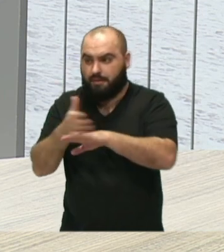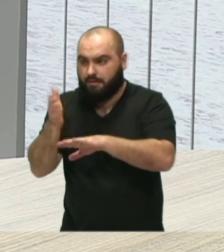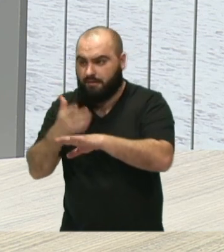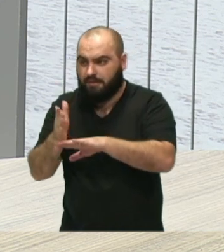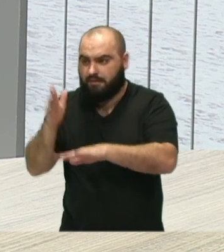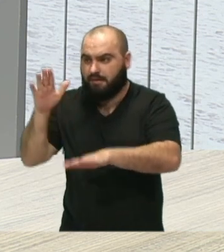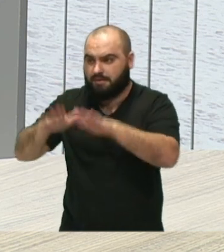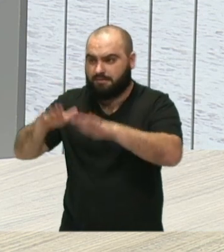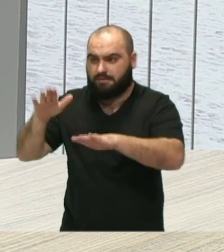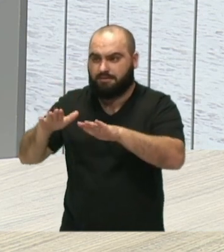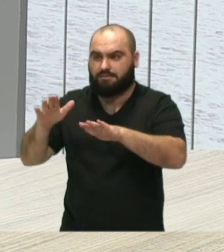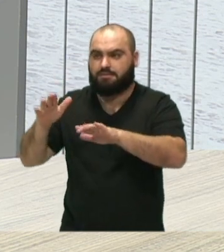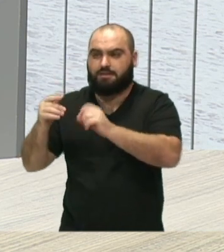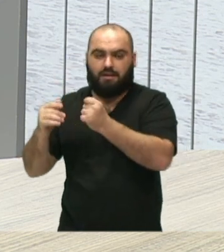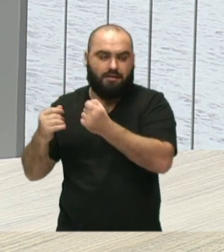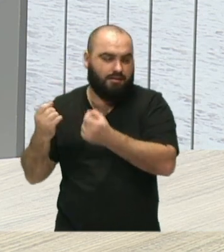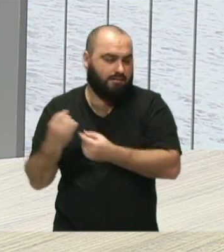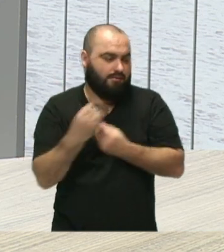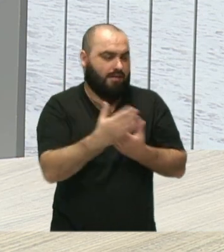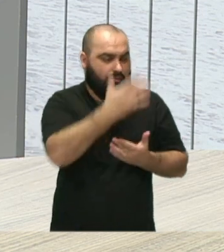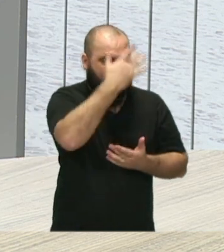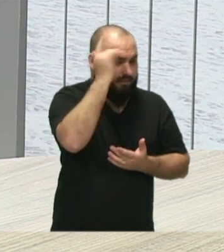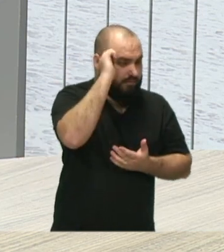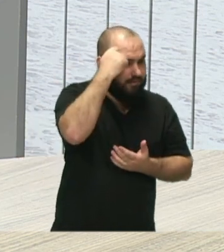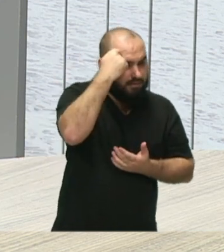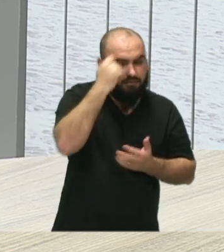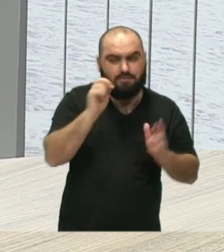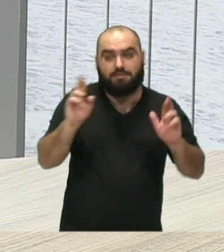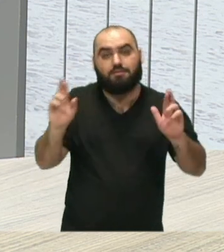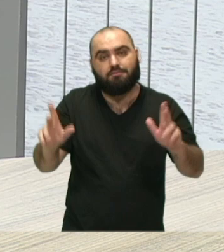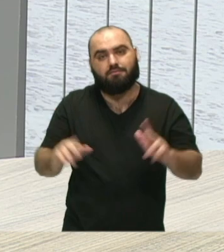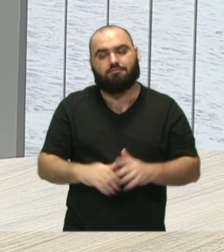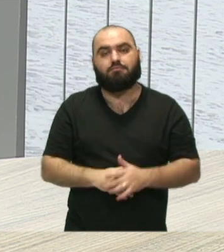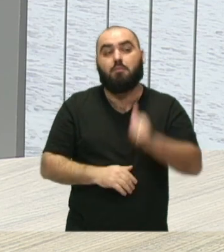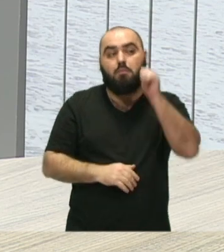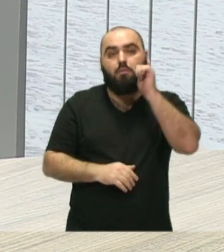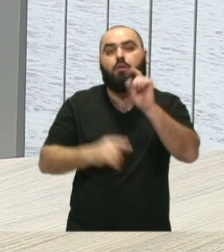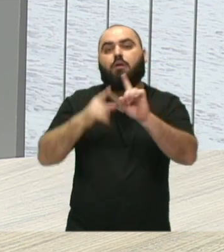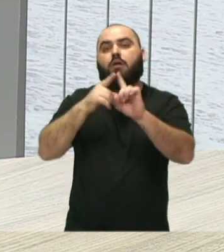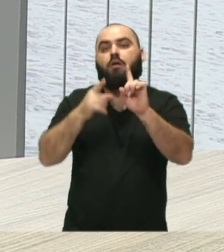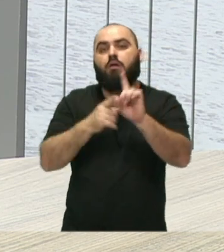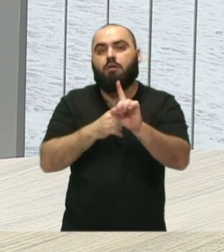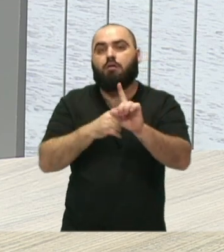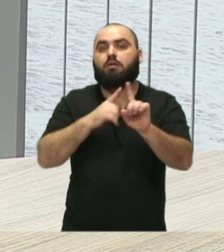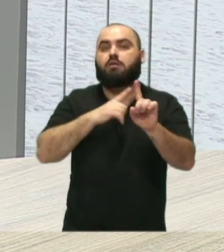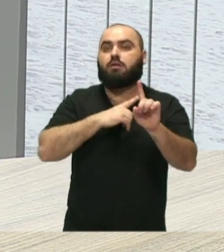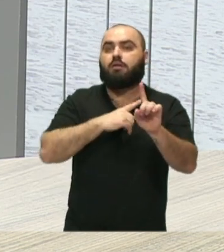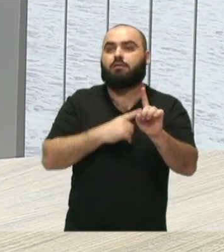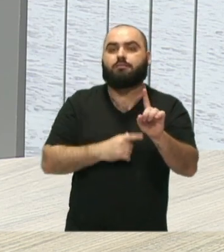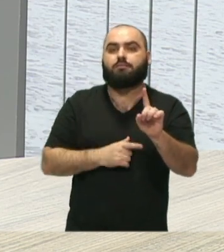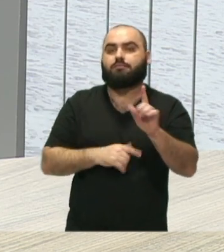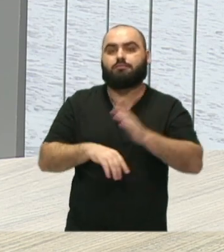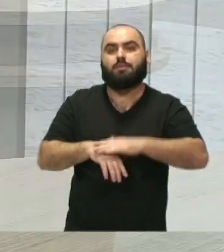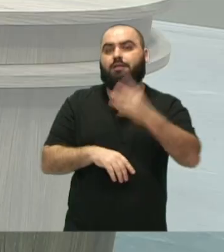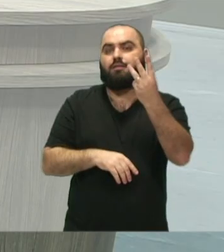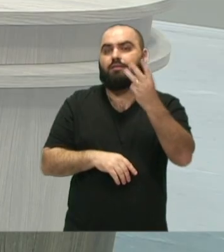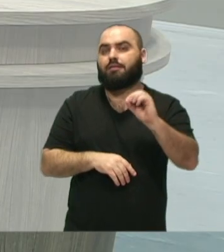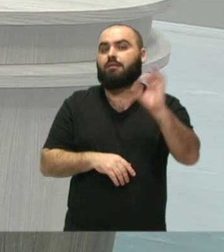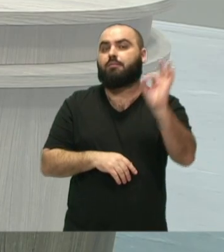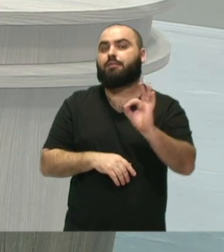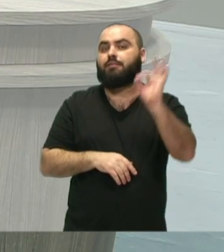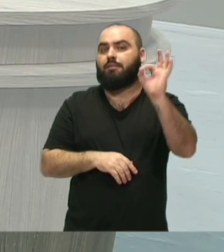são adequadas para tratar as pessoas pretas. Quando a gente fala das gestantes, que tem uma chance mais de